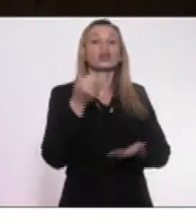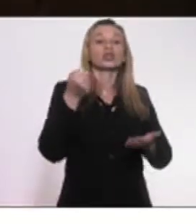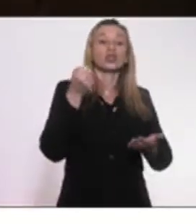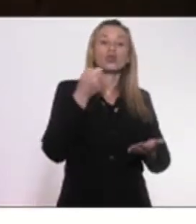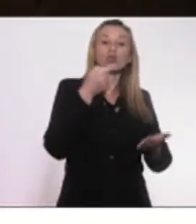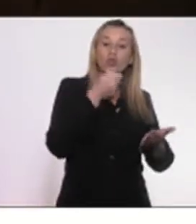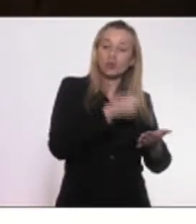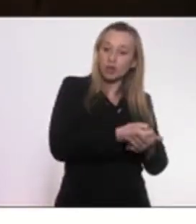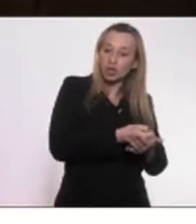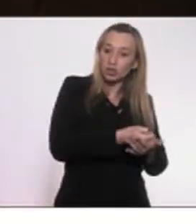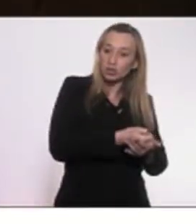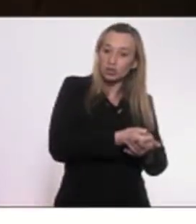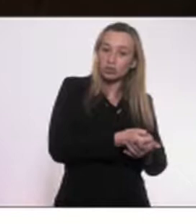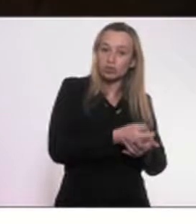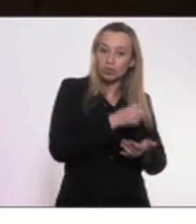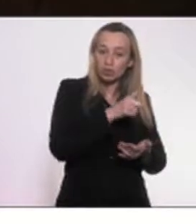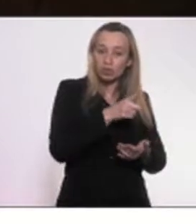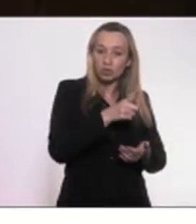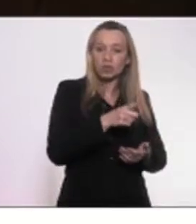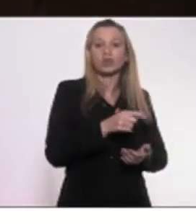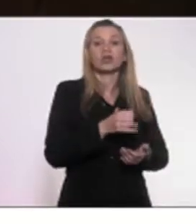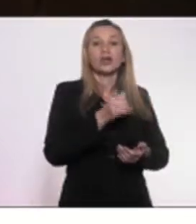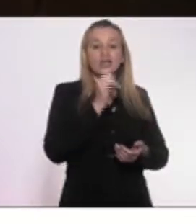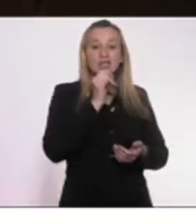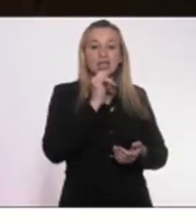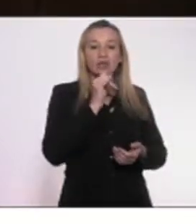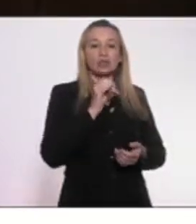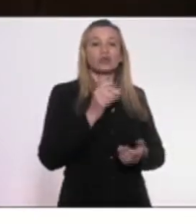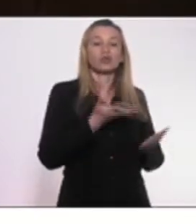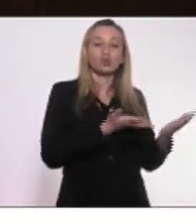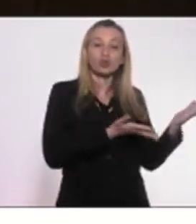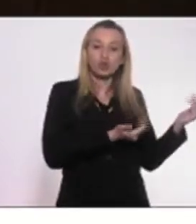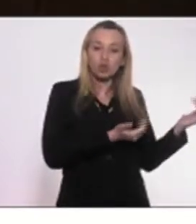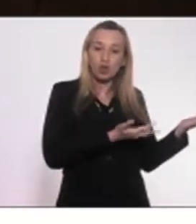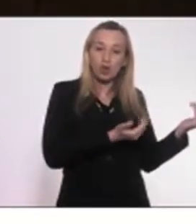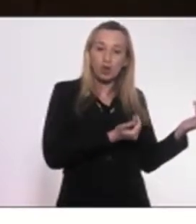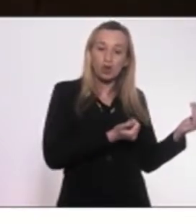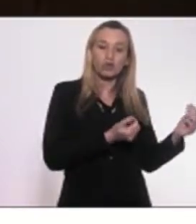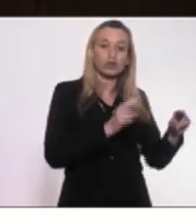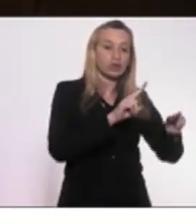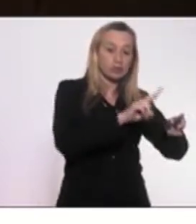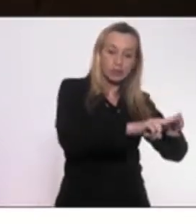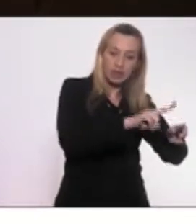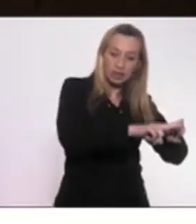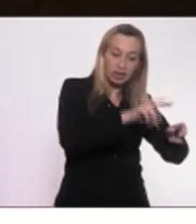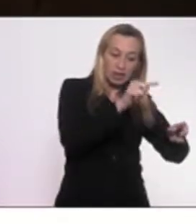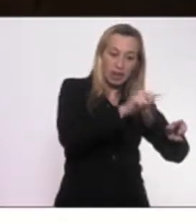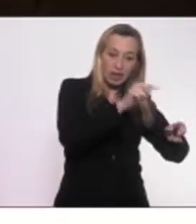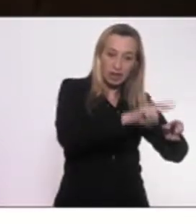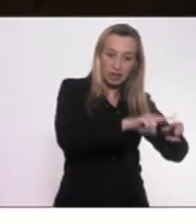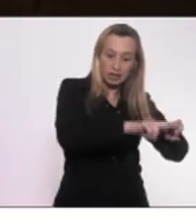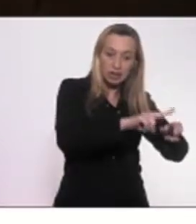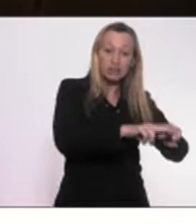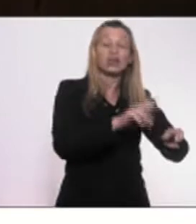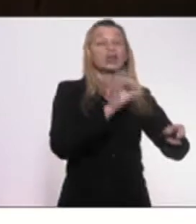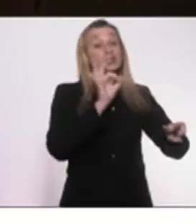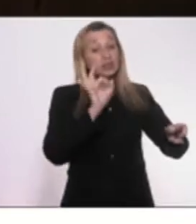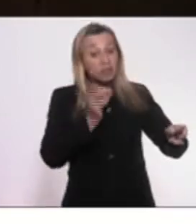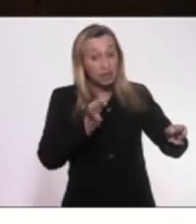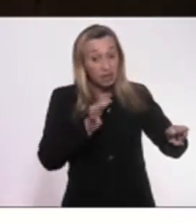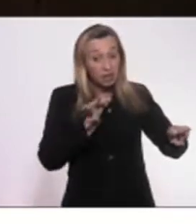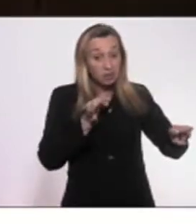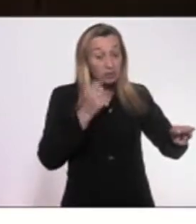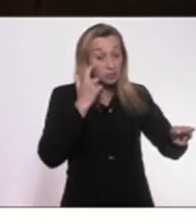cumprindo medidas socioeducativas, no caso dos adultos que estejam cumprindo, os apenados, cumprindo a sua pena,